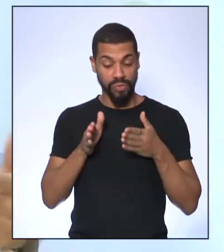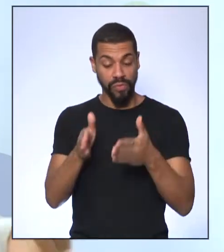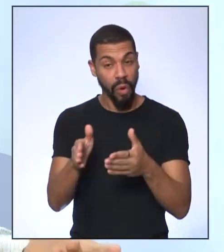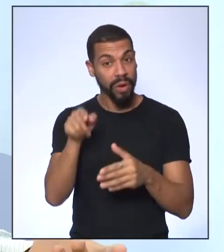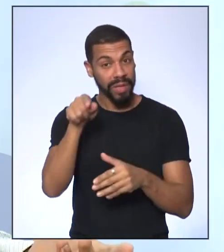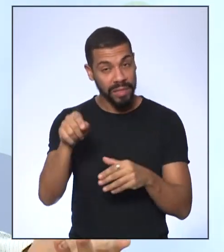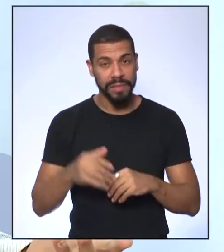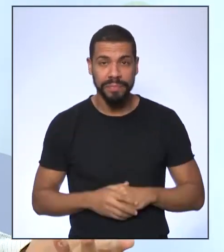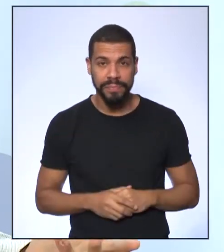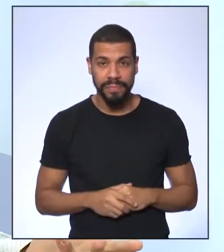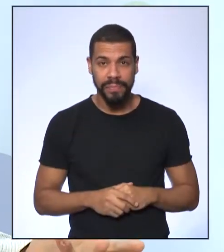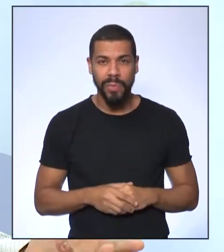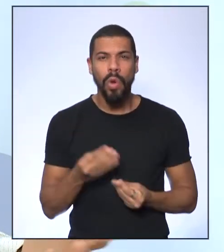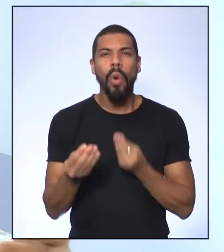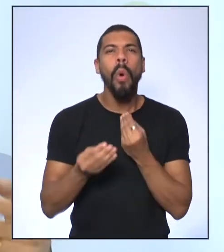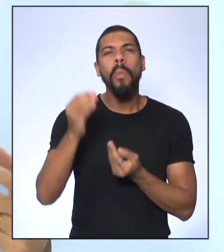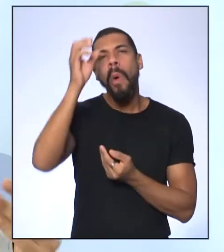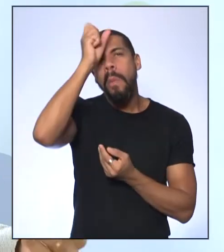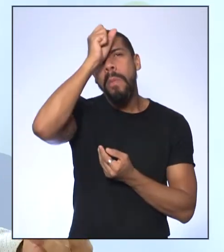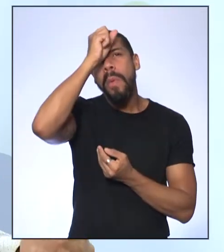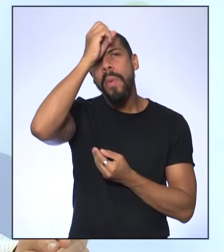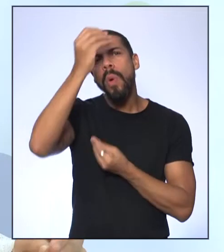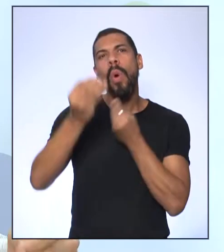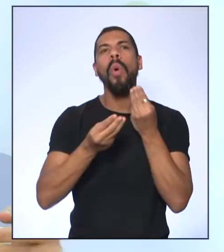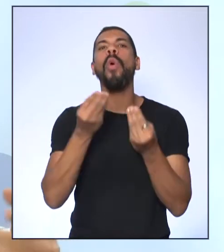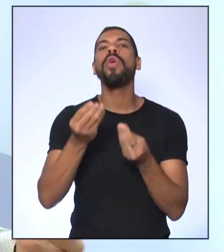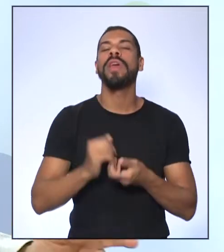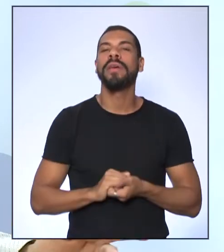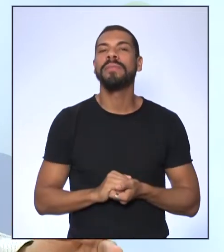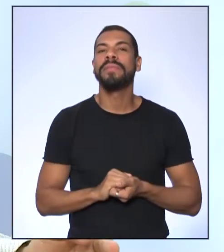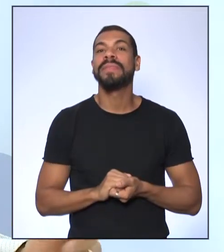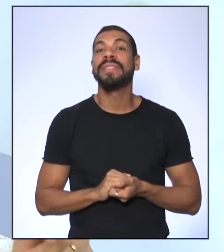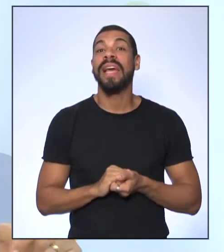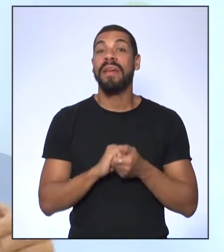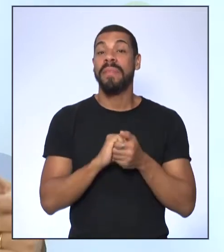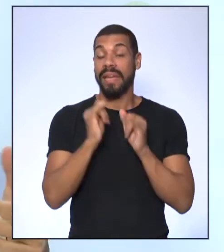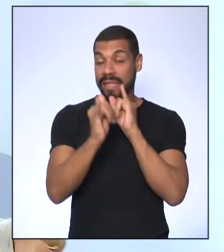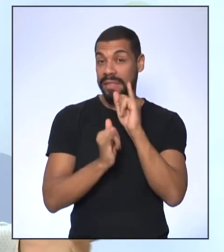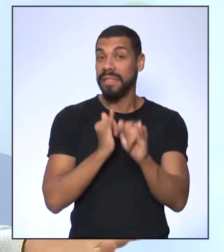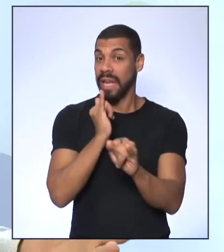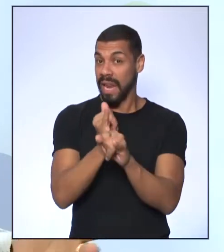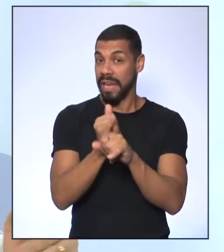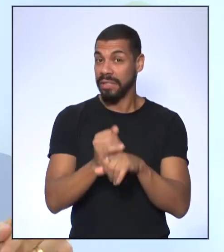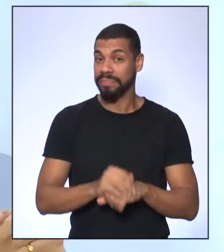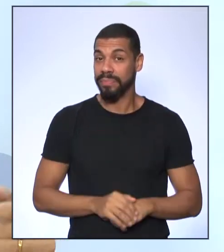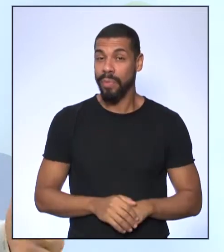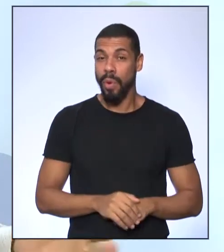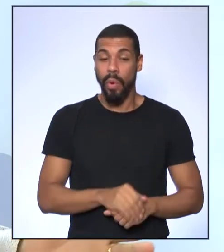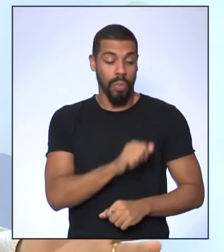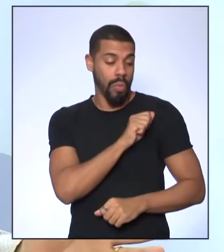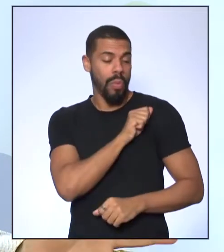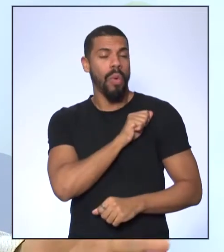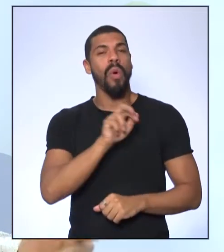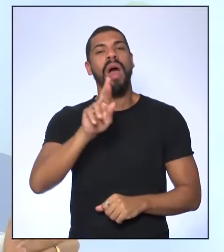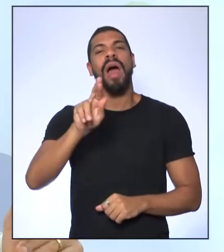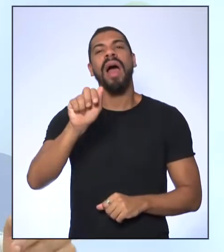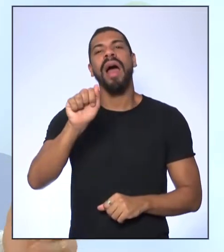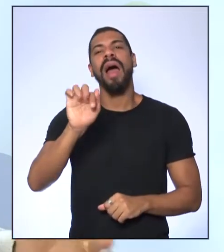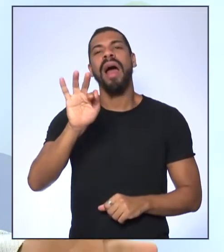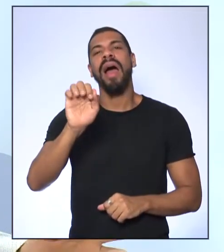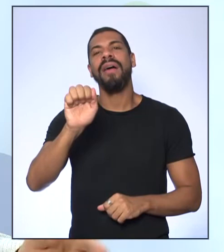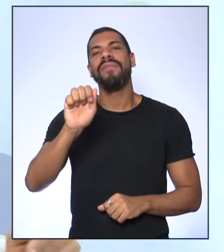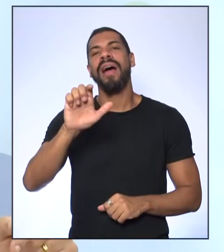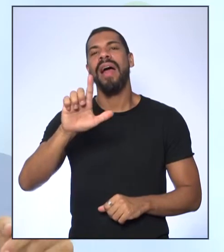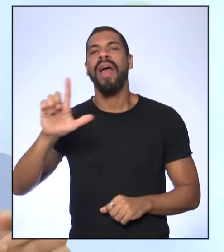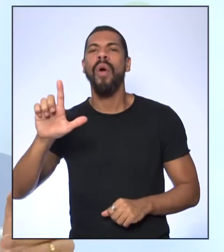E um mecanismo de aprender bastante coisa é utilizando pela internet. Rafael está perguntando aqui um pouco sobre a questão da posição